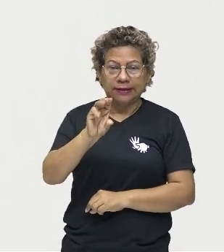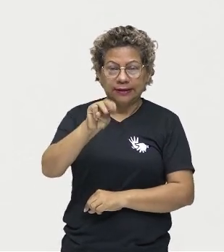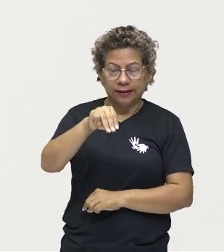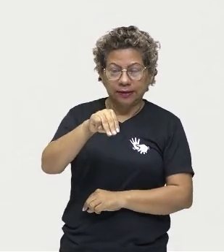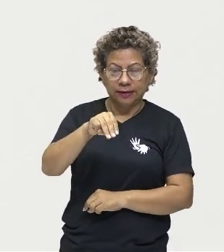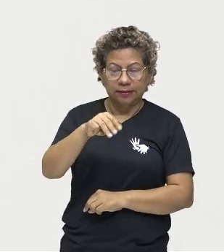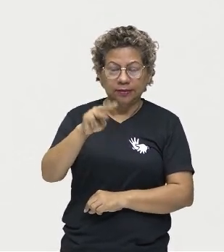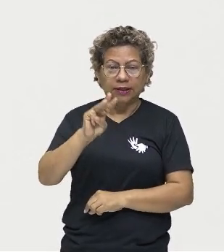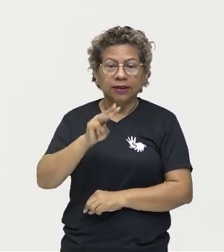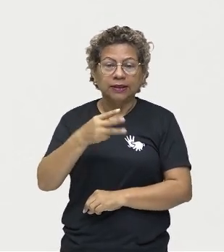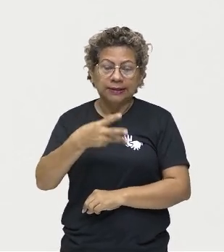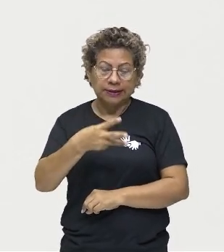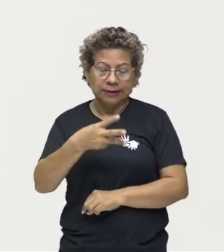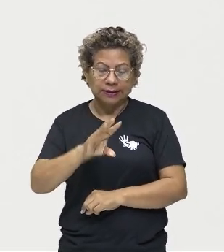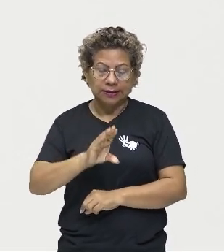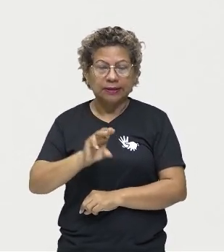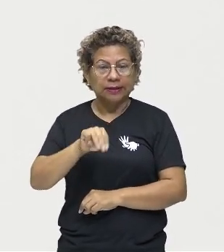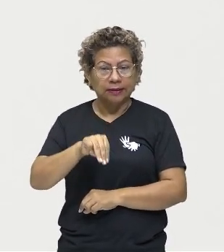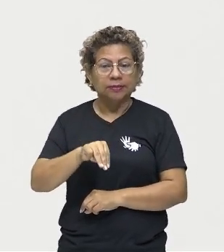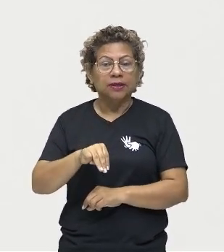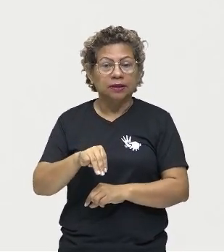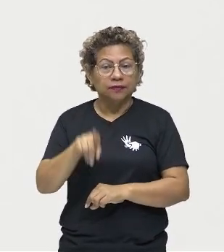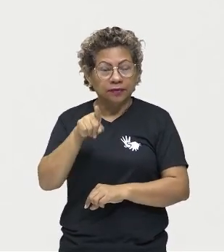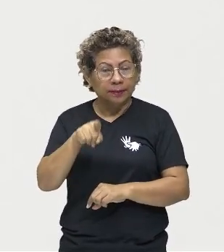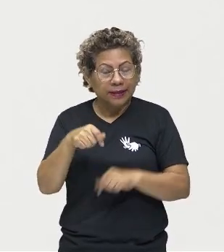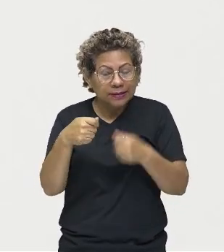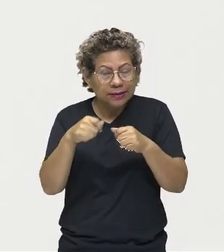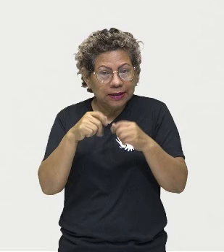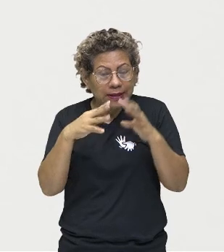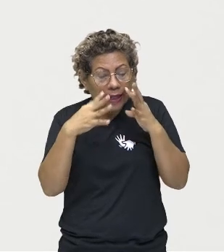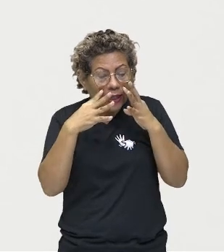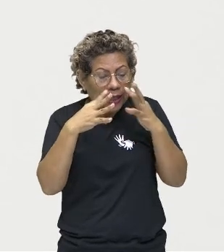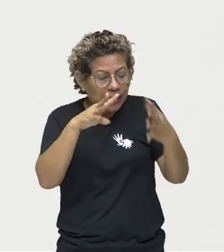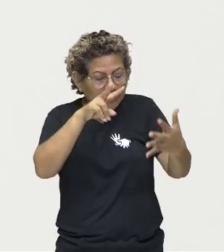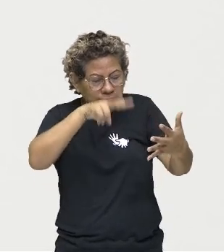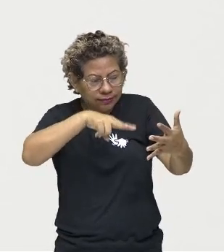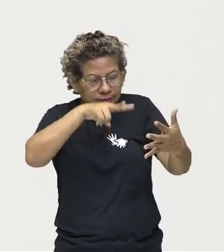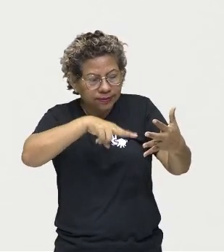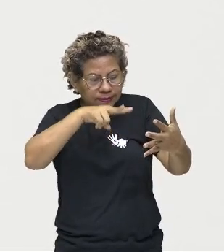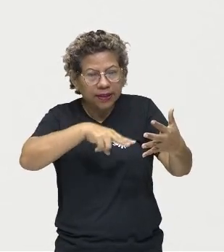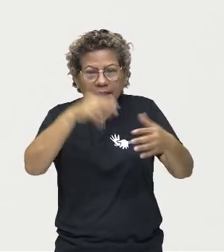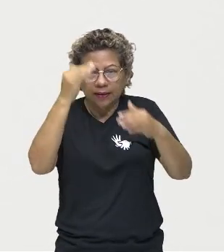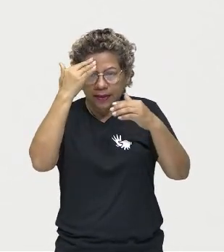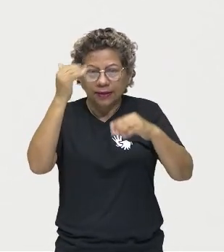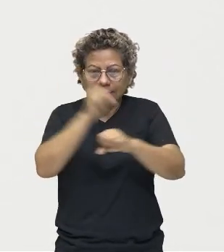seriam 9 centímetros. Então tem que prestar muita atenção aqui na hora de